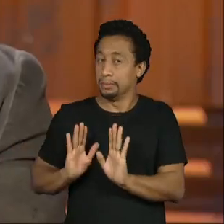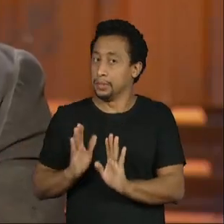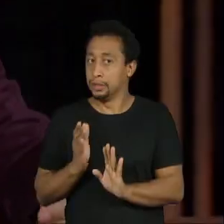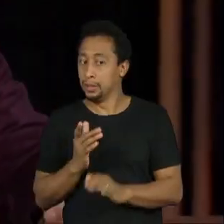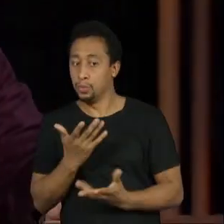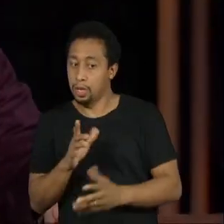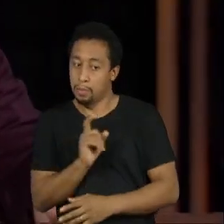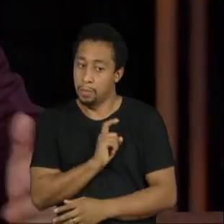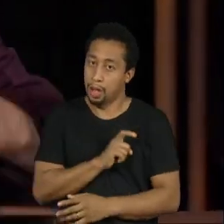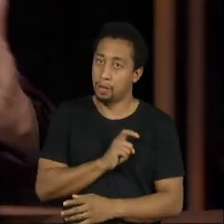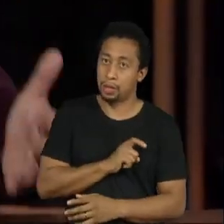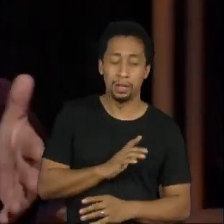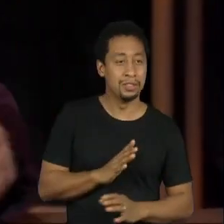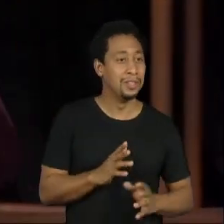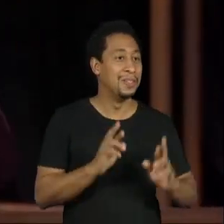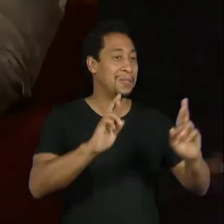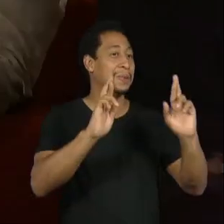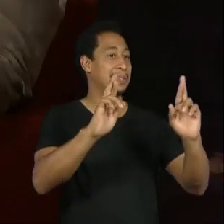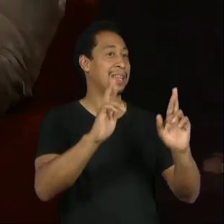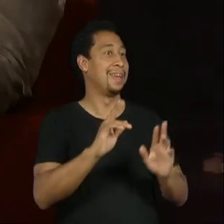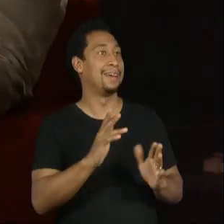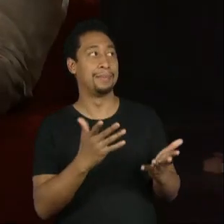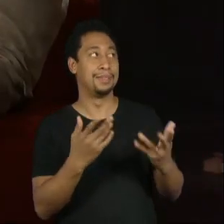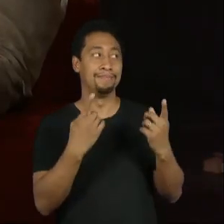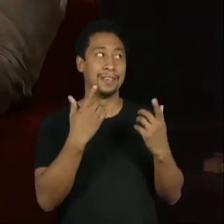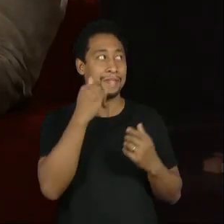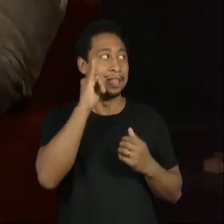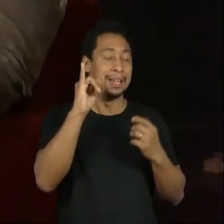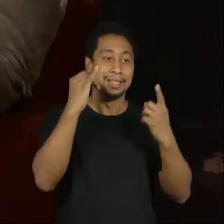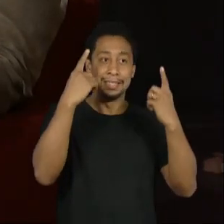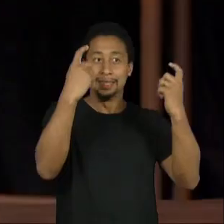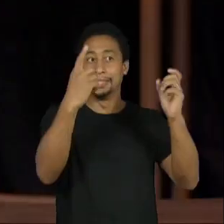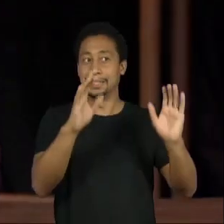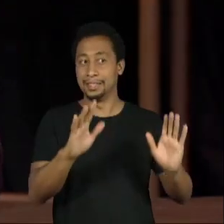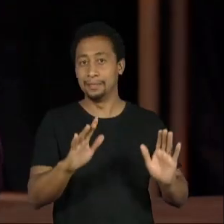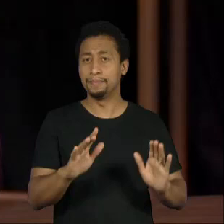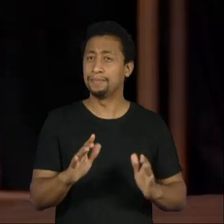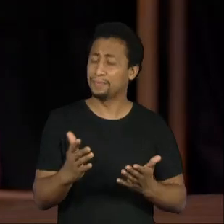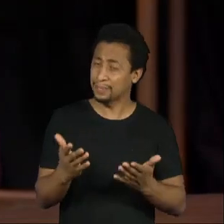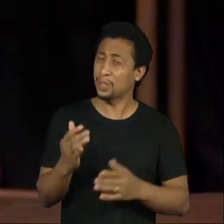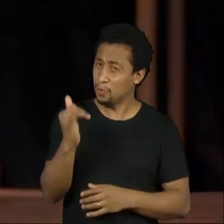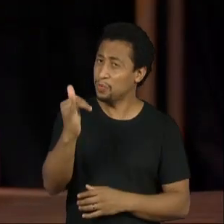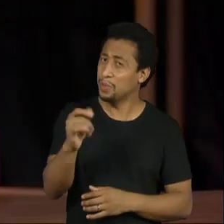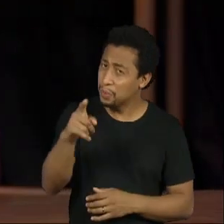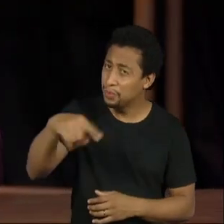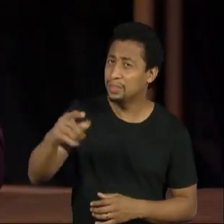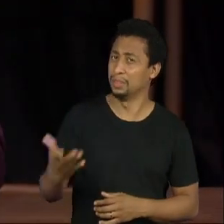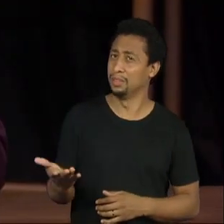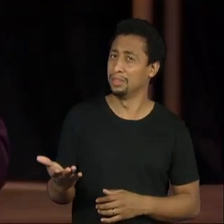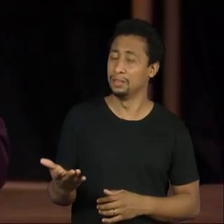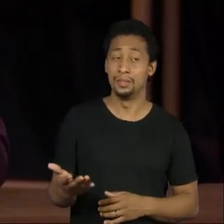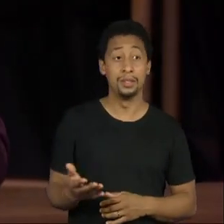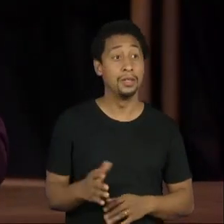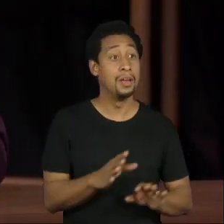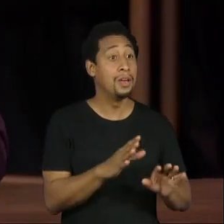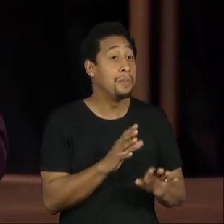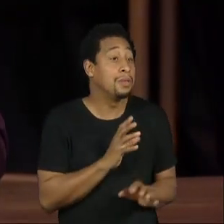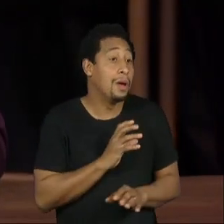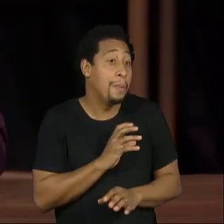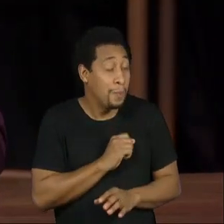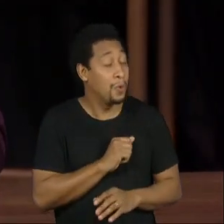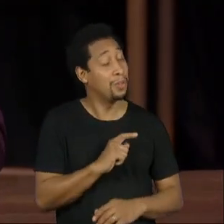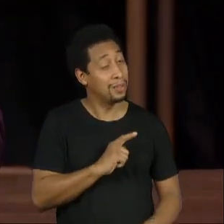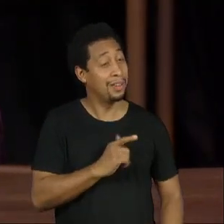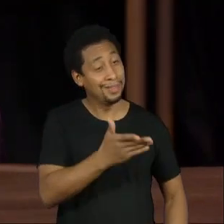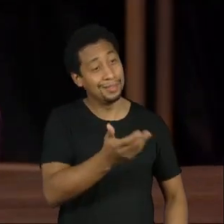mal para ninguém não que isso não seja para você mas você é um amor né Eu acho que isso é por isso